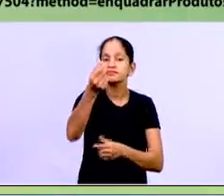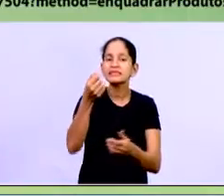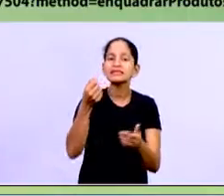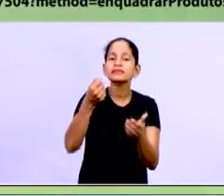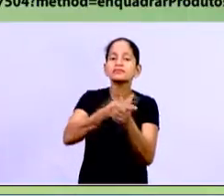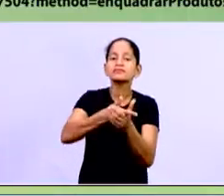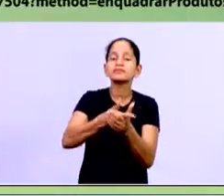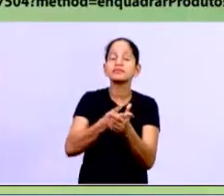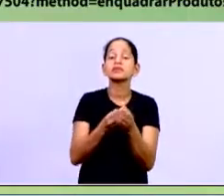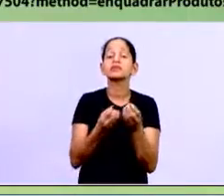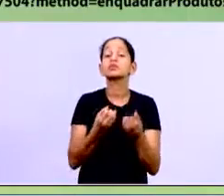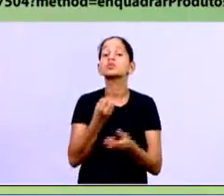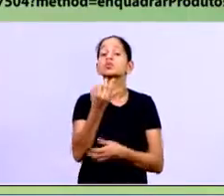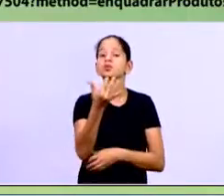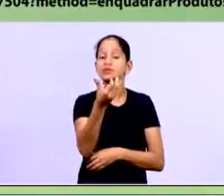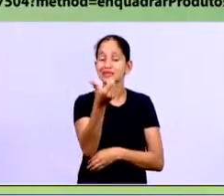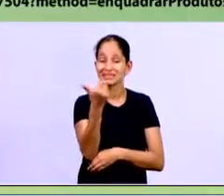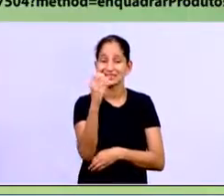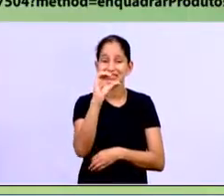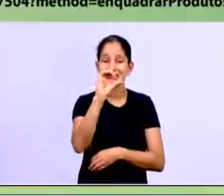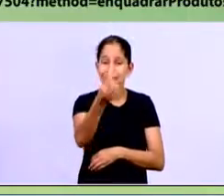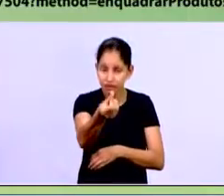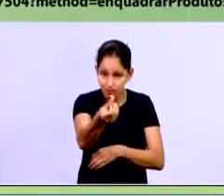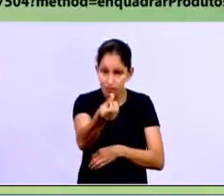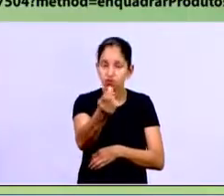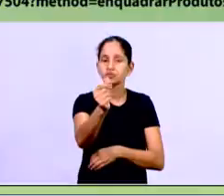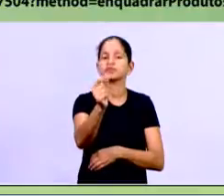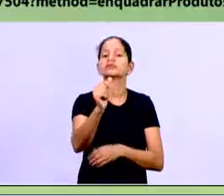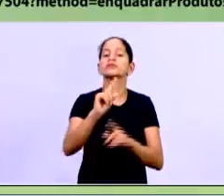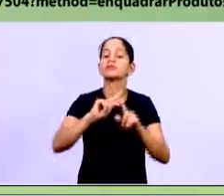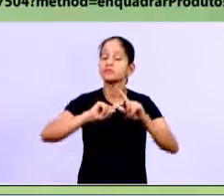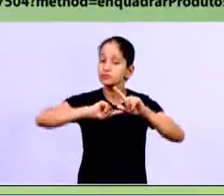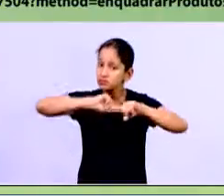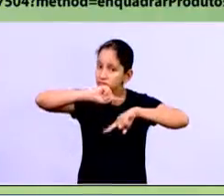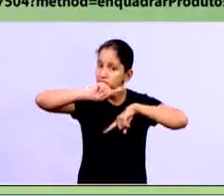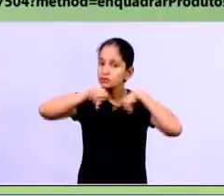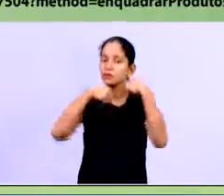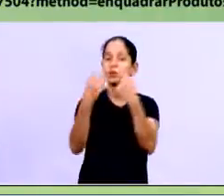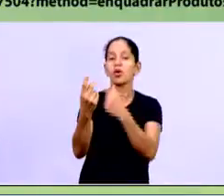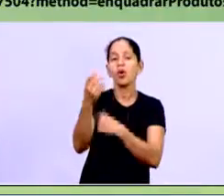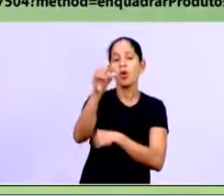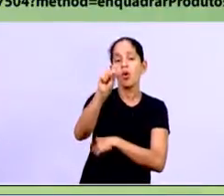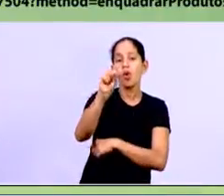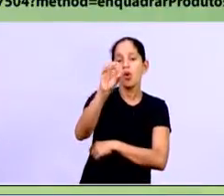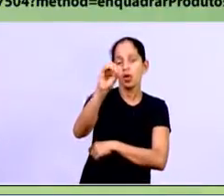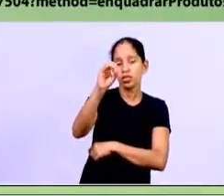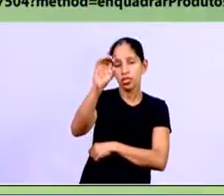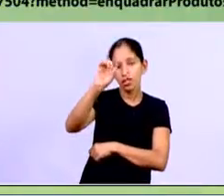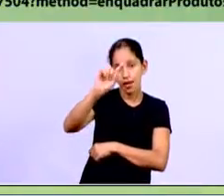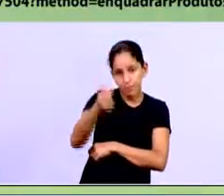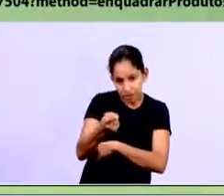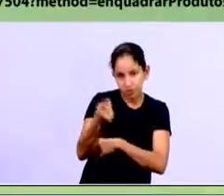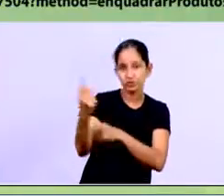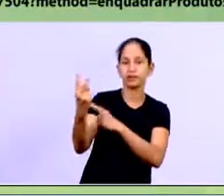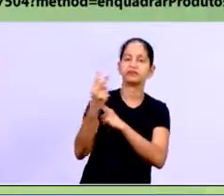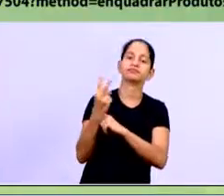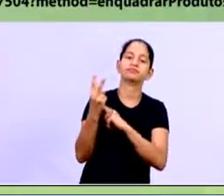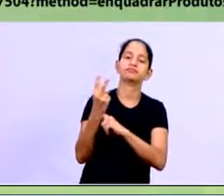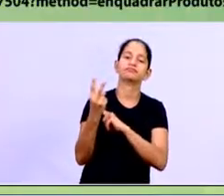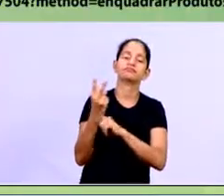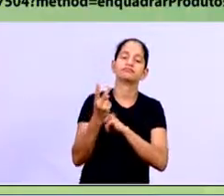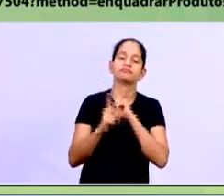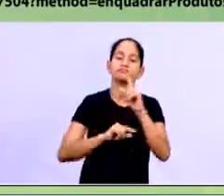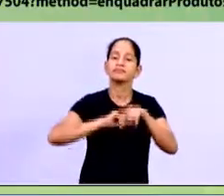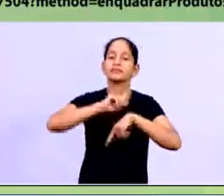de entrada de 6.412 e o restante seria financiado, 80 mil. E essa diferença haveria ainda